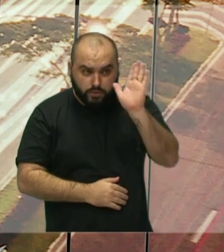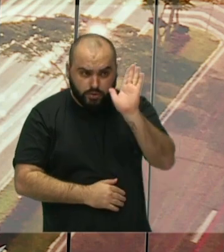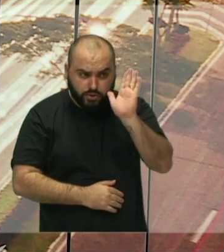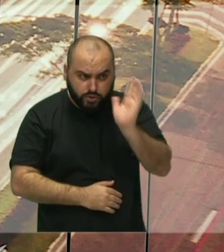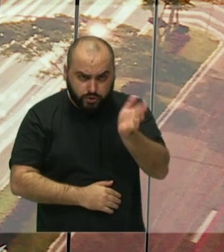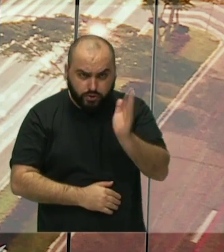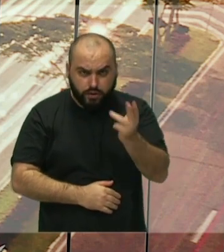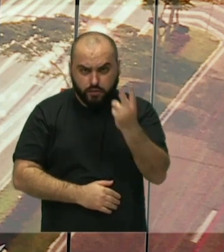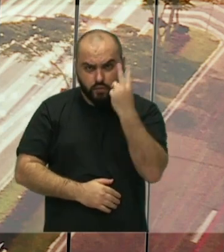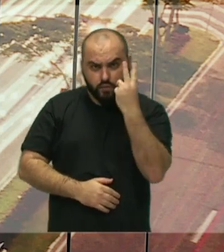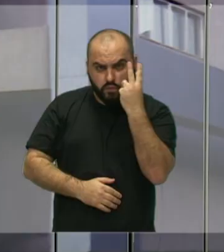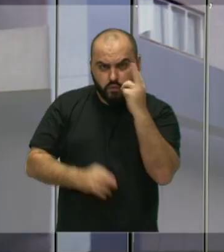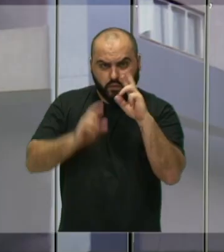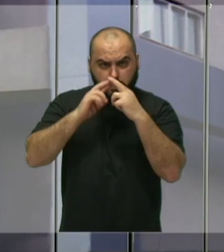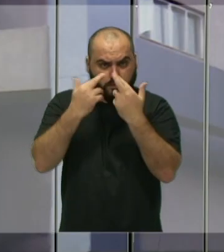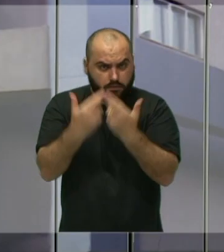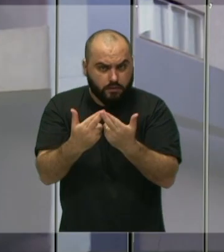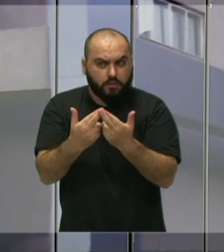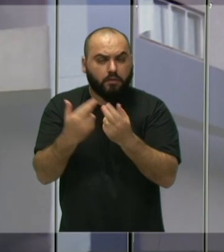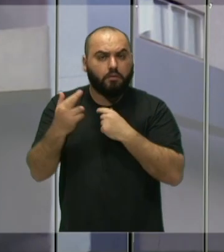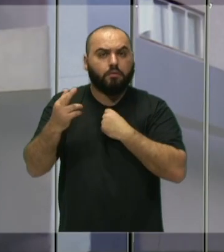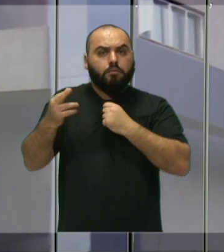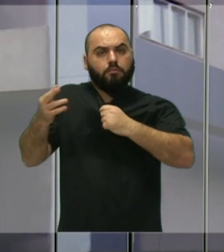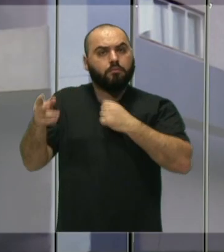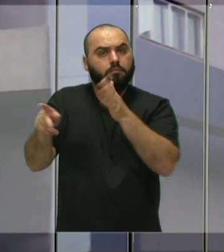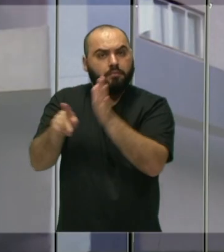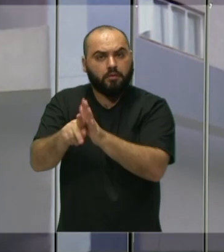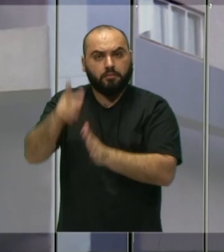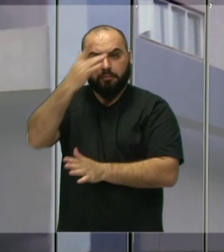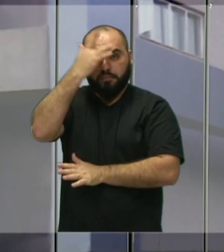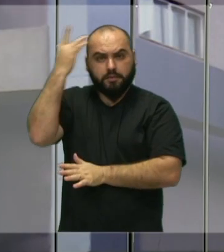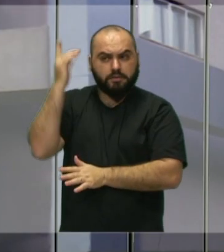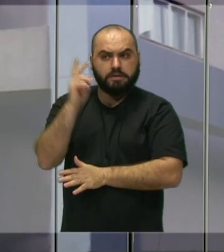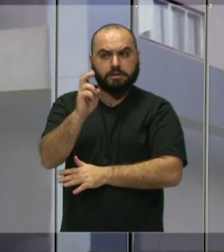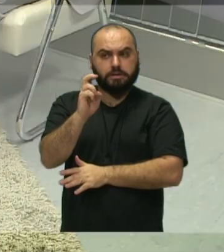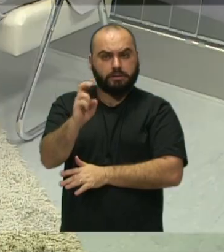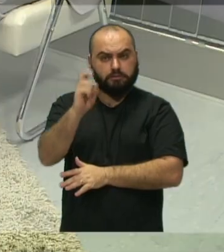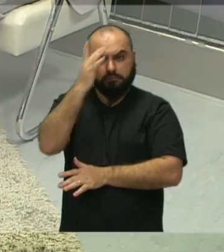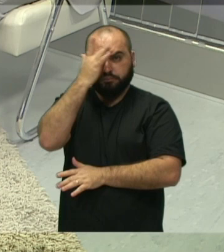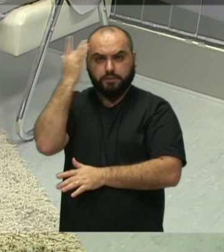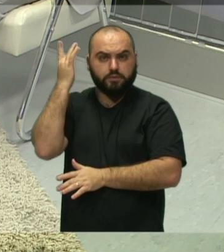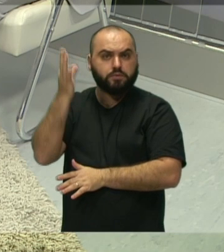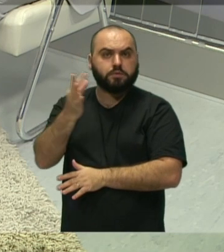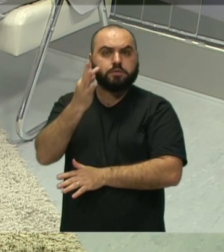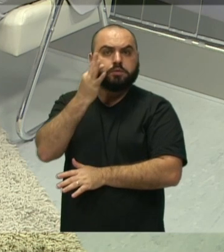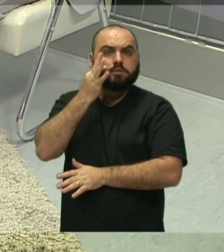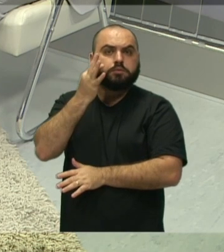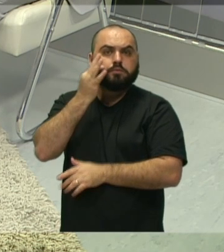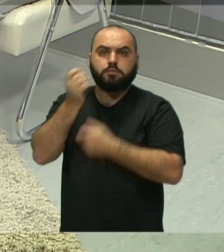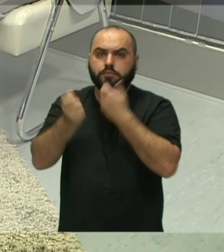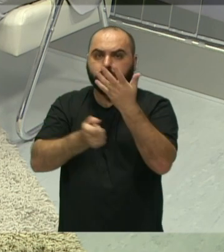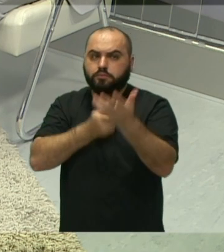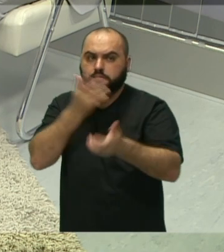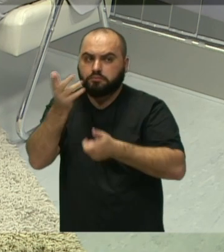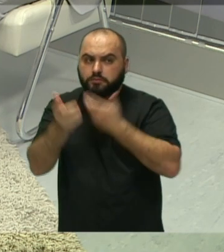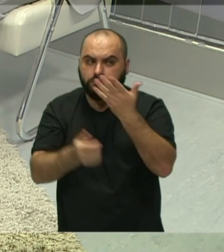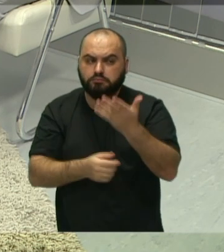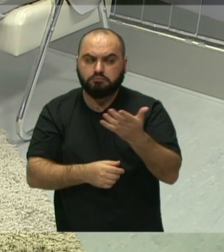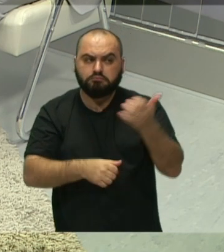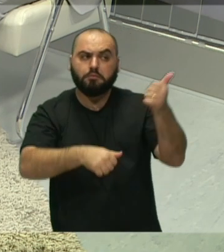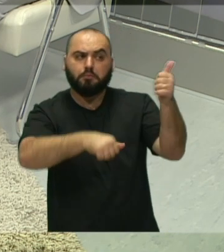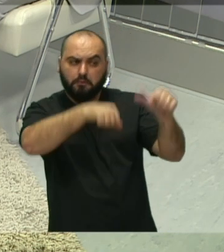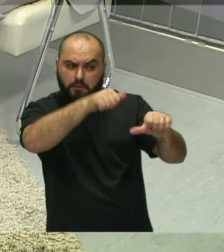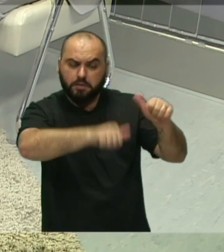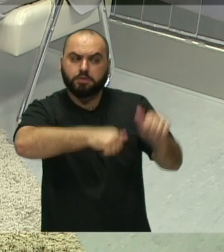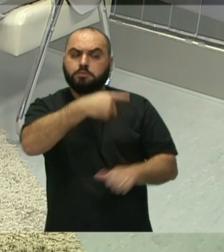realizadas 2 reuniões com oitivas, 5 depoentes. Como é que o senhor avalia as informações até o momento trazidas e